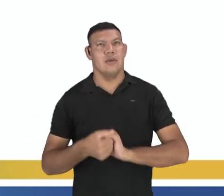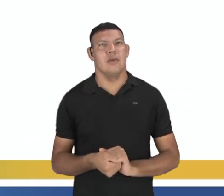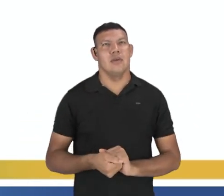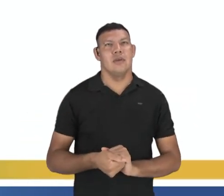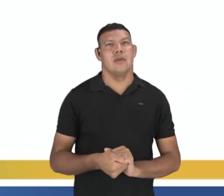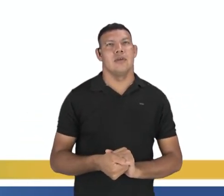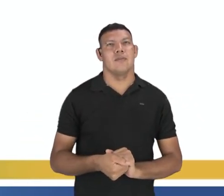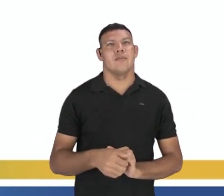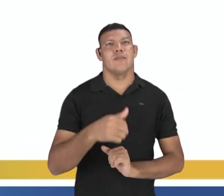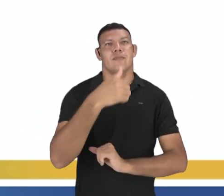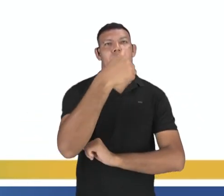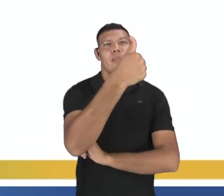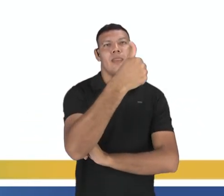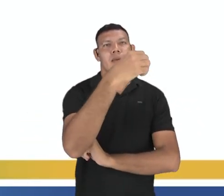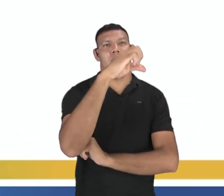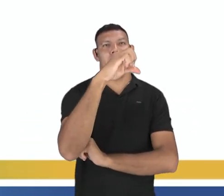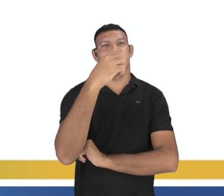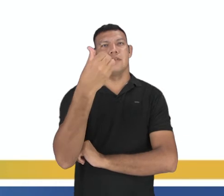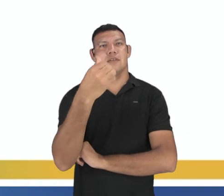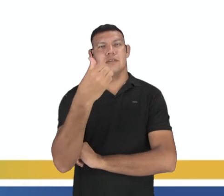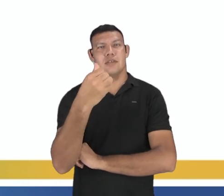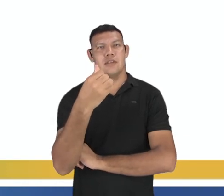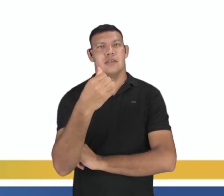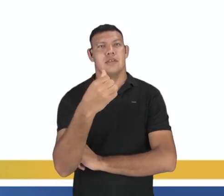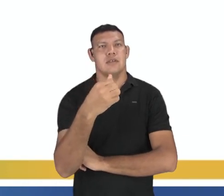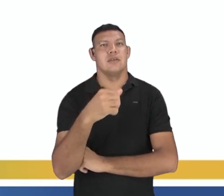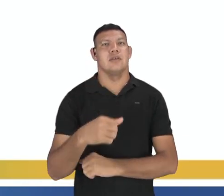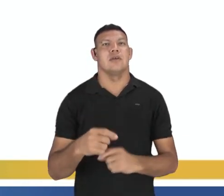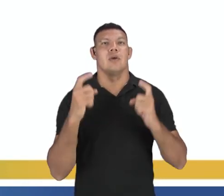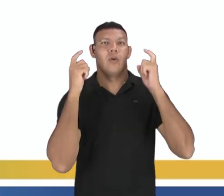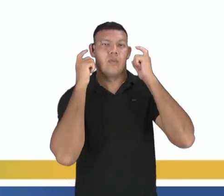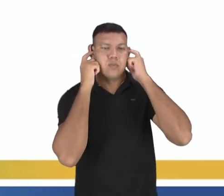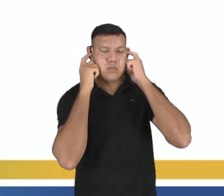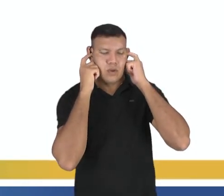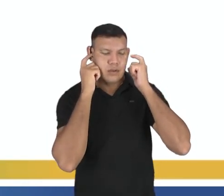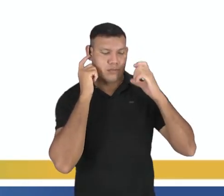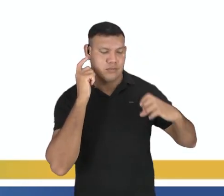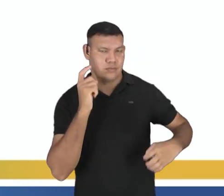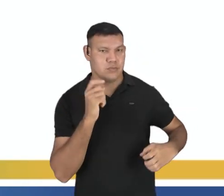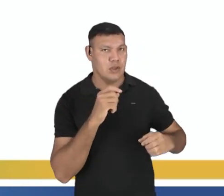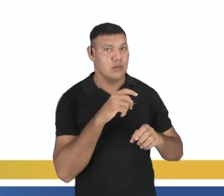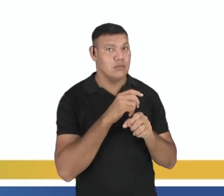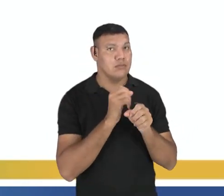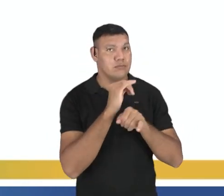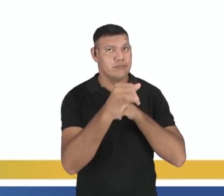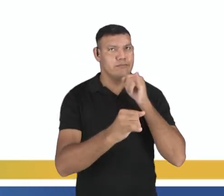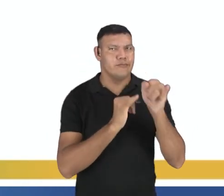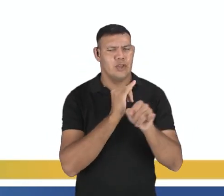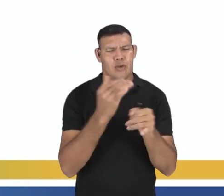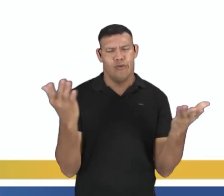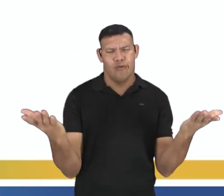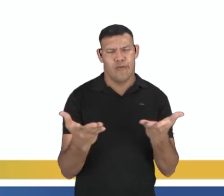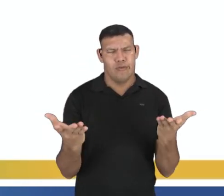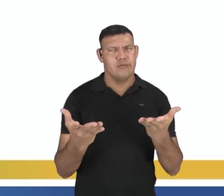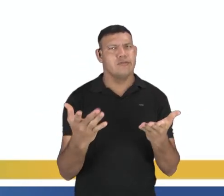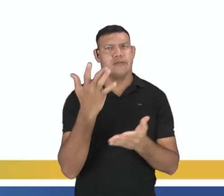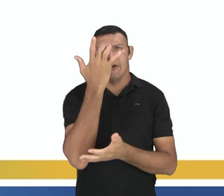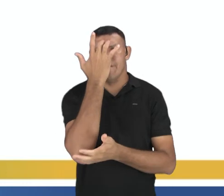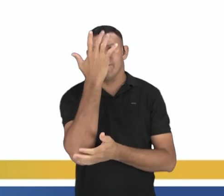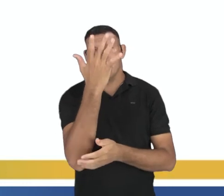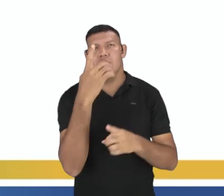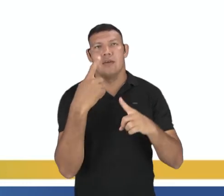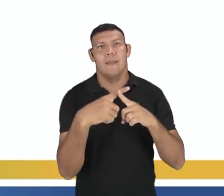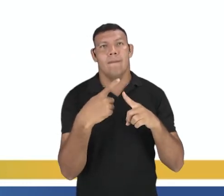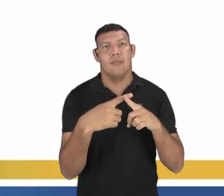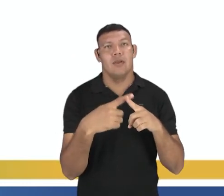1996 o MP3 Player portátil na minha época todo mundo queria um desse hoje é muito mais fácil né porque nós vamos